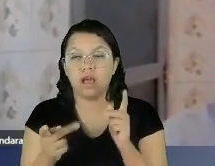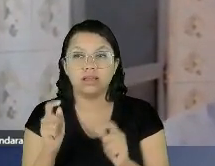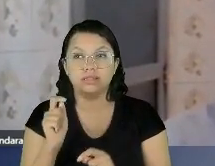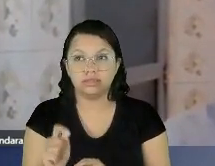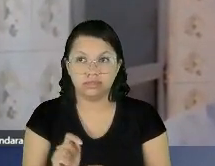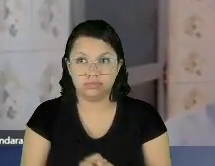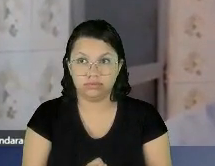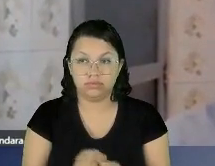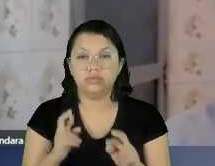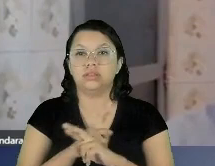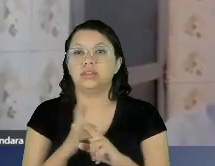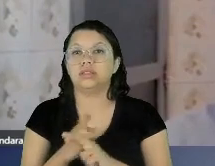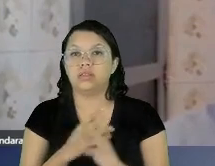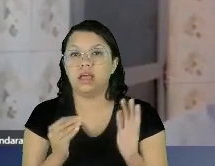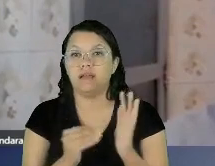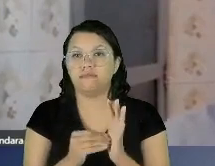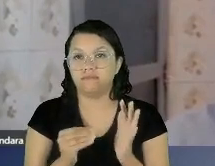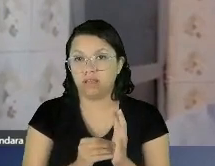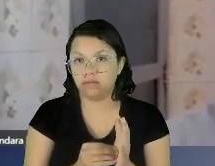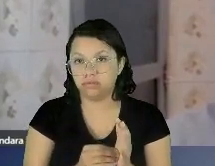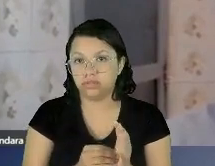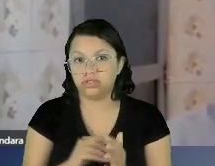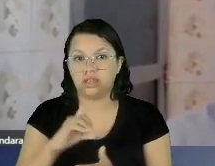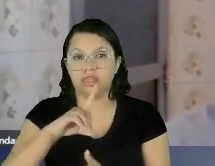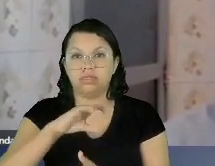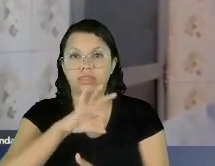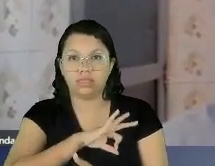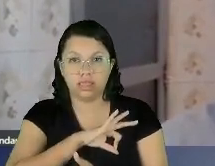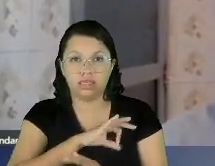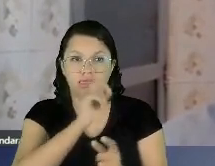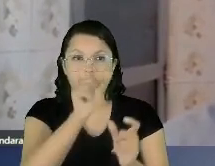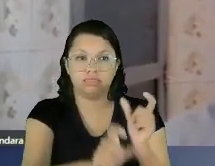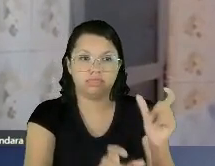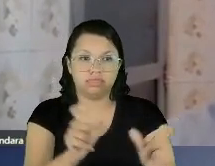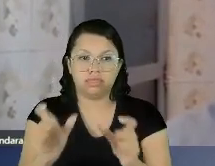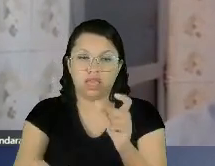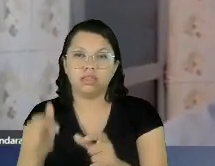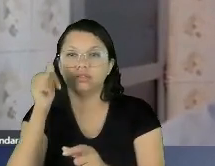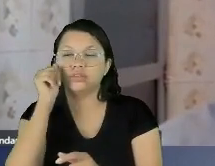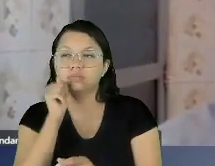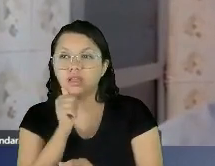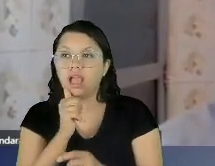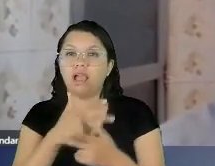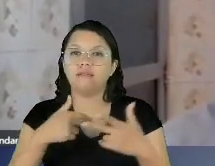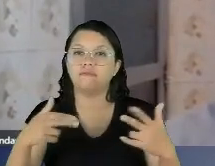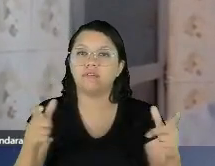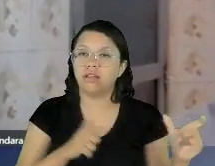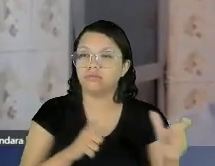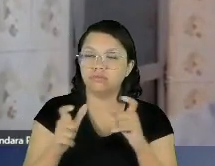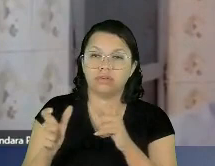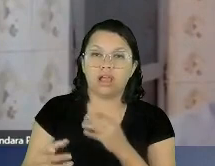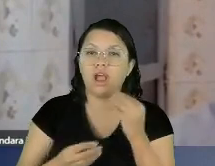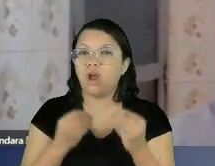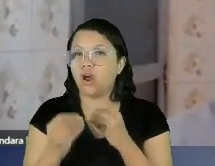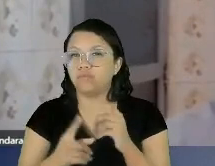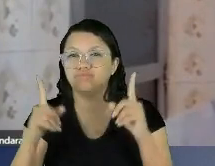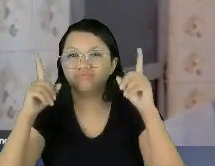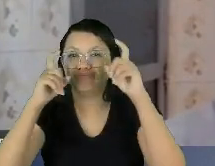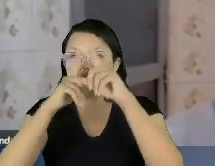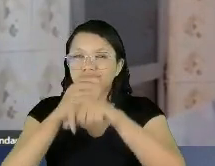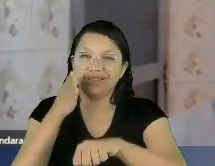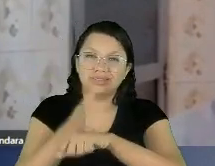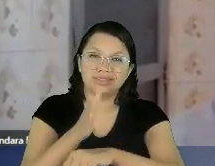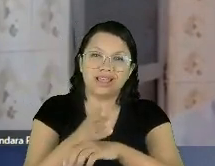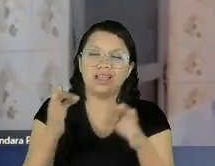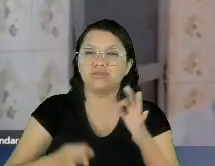aí um comentário de que acerca da ausência de delegacias de mulheres em vários lugares